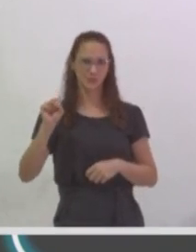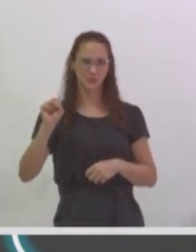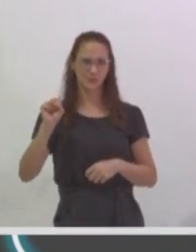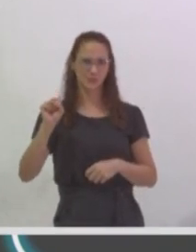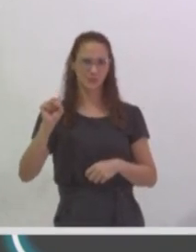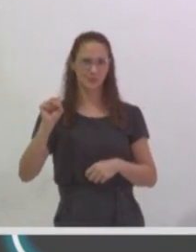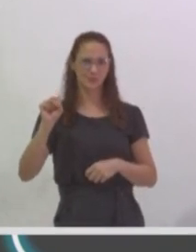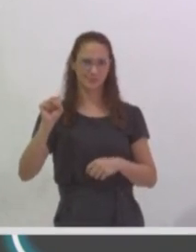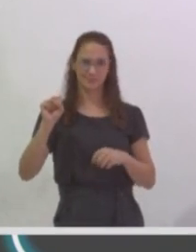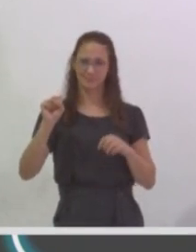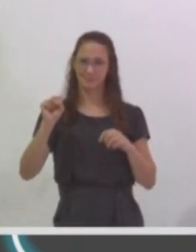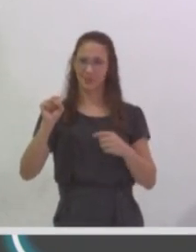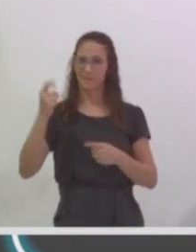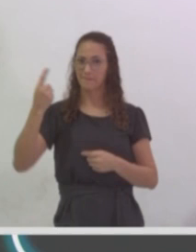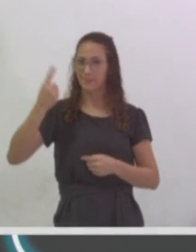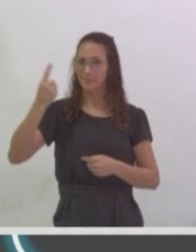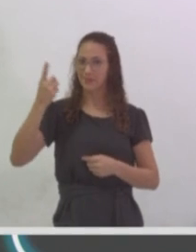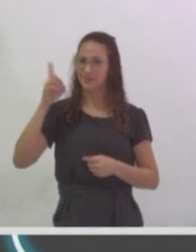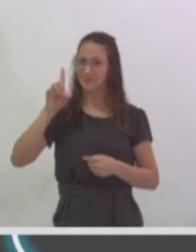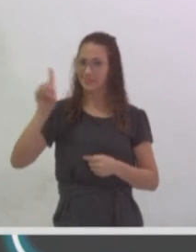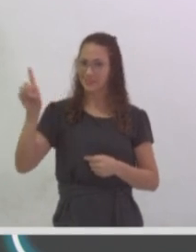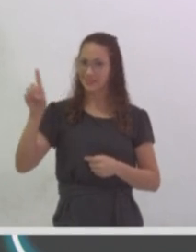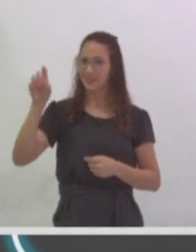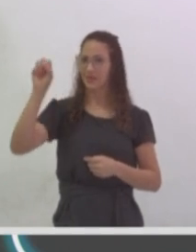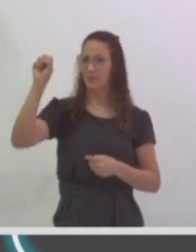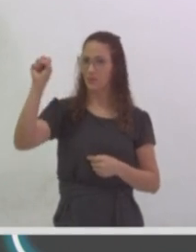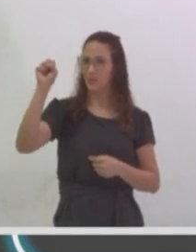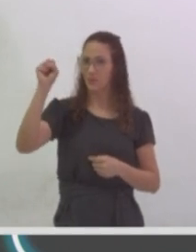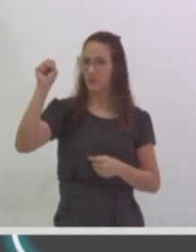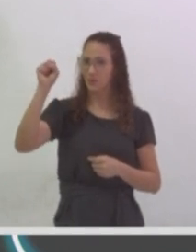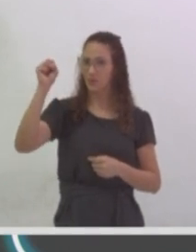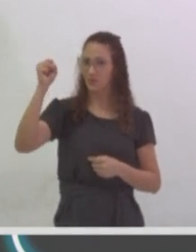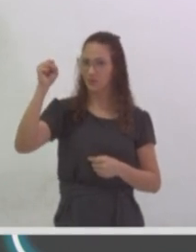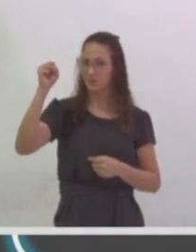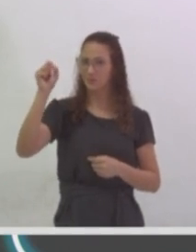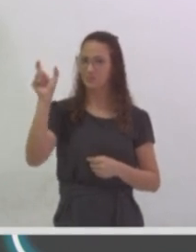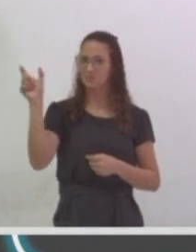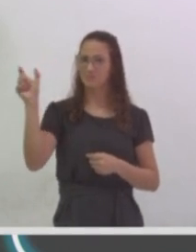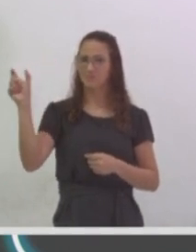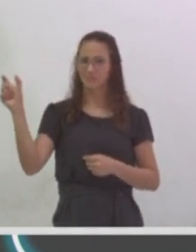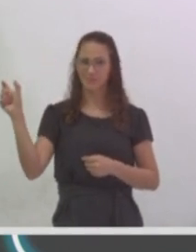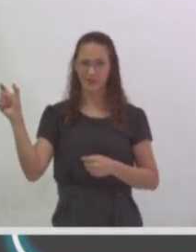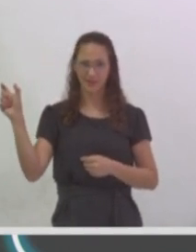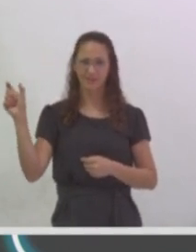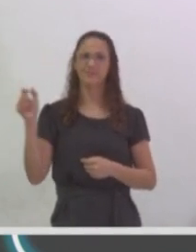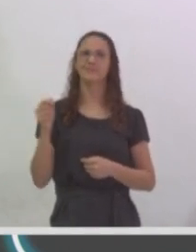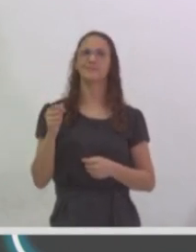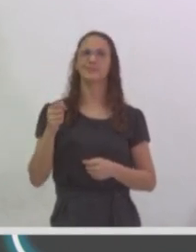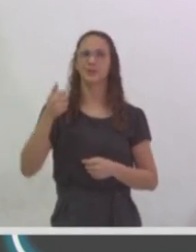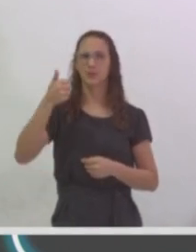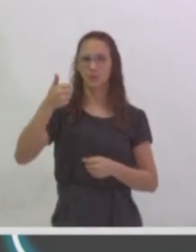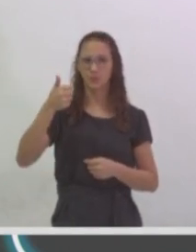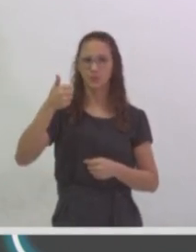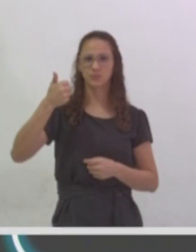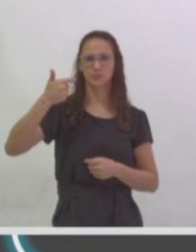1, 2, 3, 4, 5, 6, 7, 8. No primeiro dia, nós tivemos 8 palavras. Continuando.